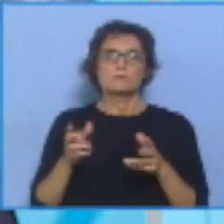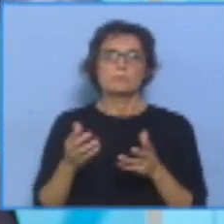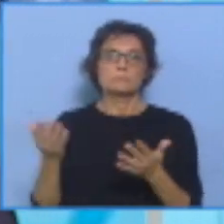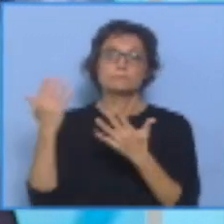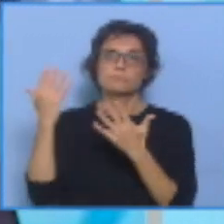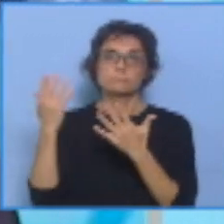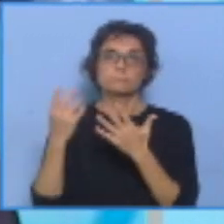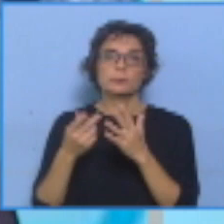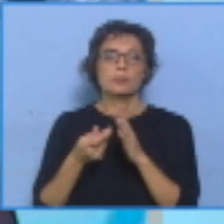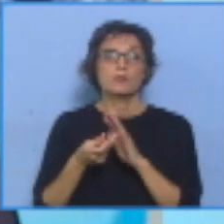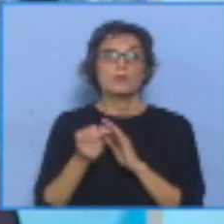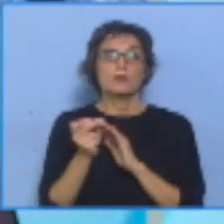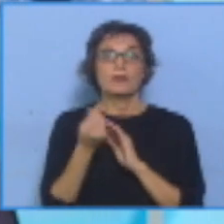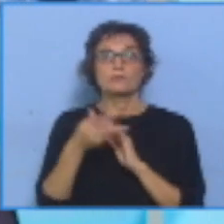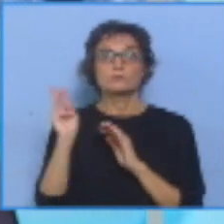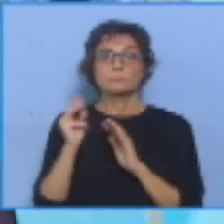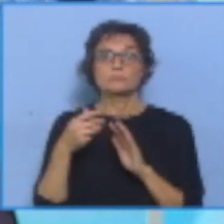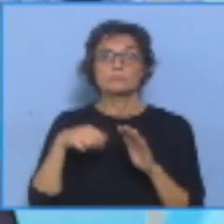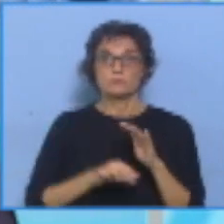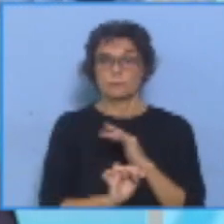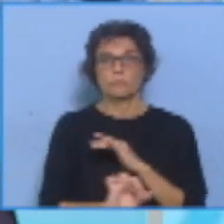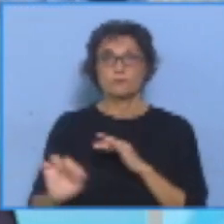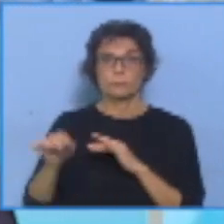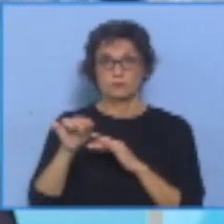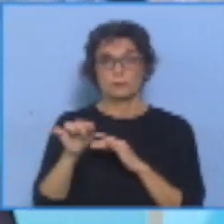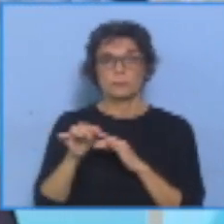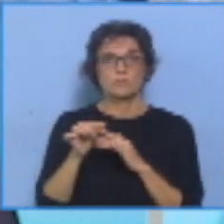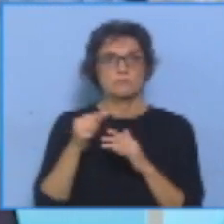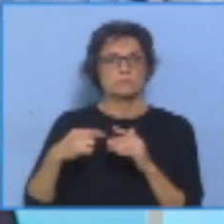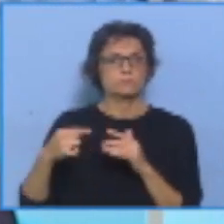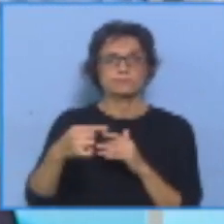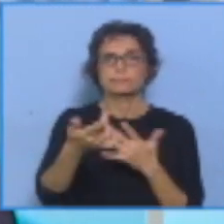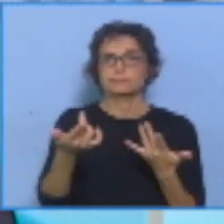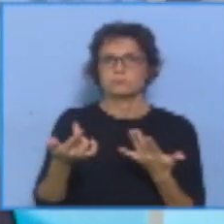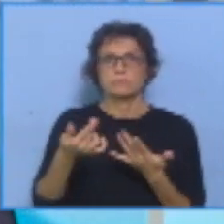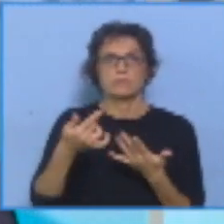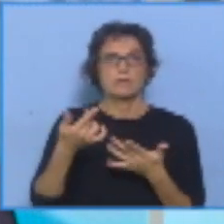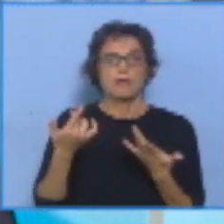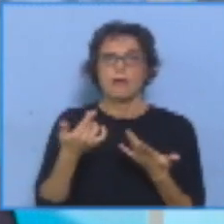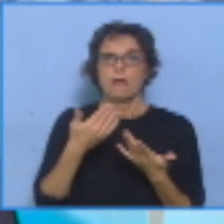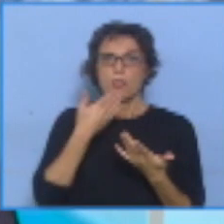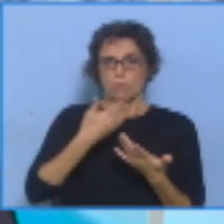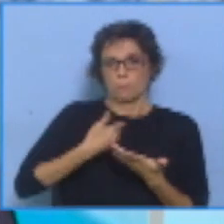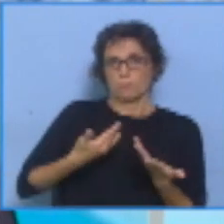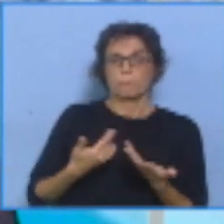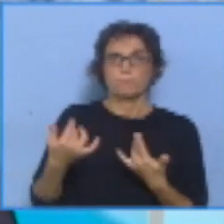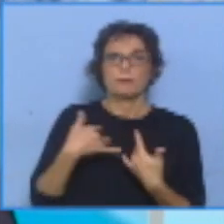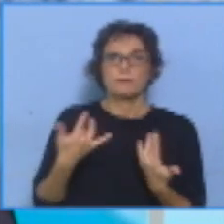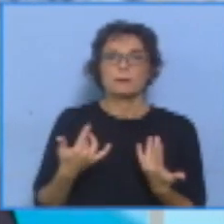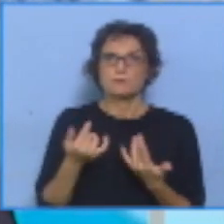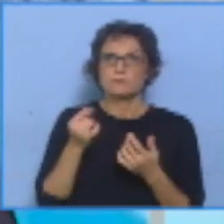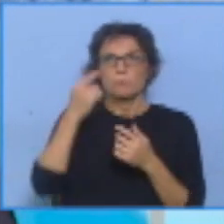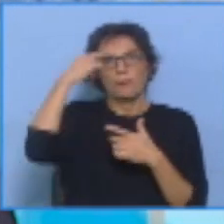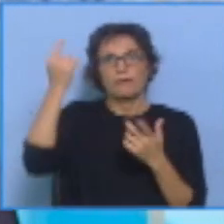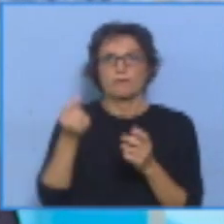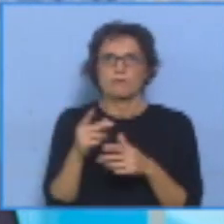Nacional de Cultura. Todos os dias éramos confrontados com pedidos de atenção a ideias que as pessoas